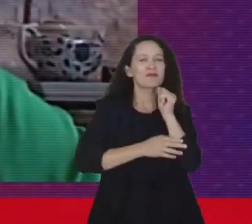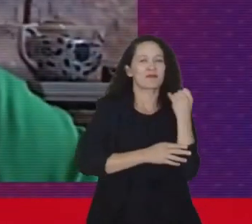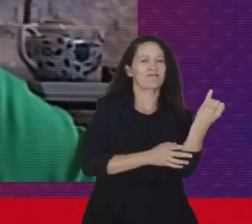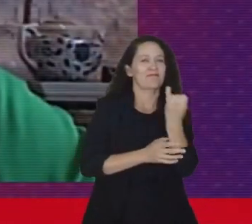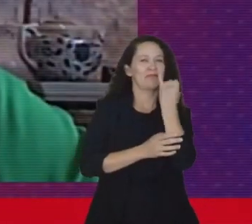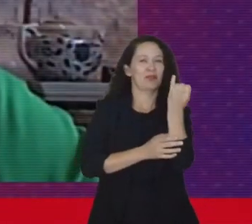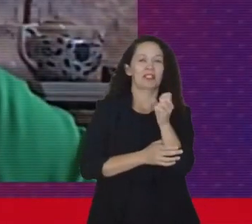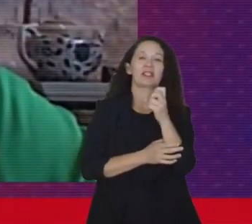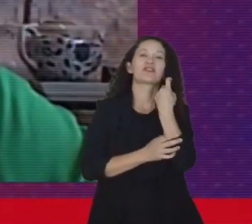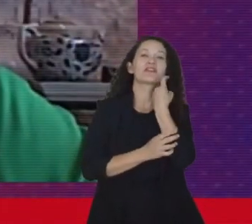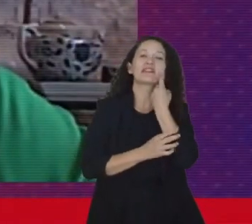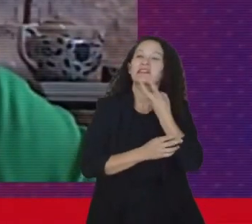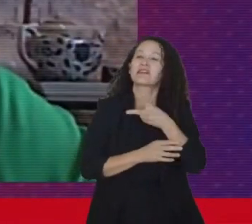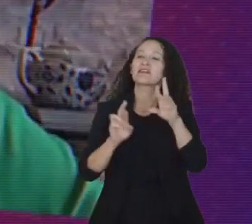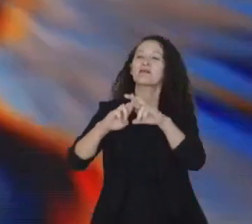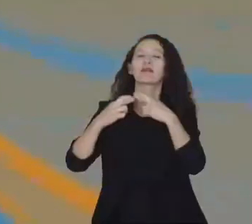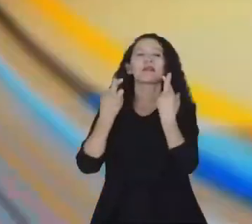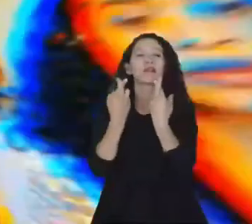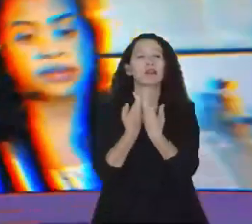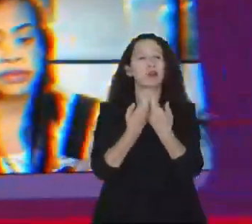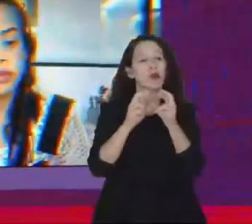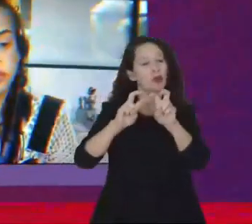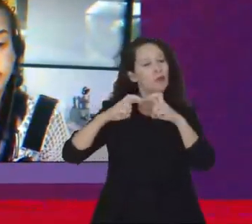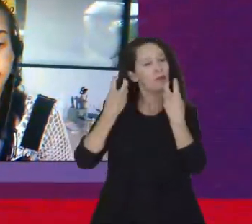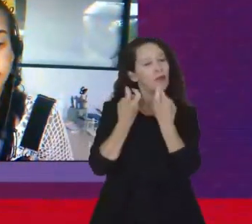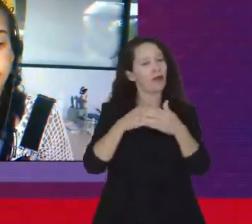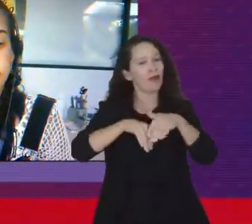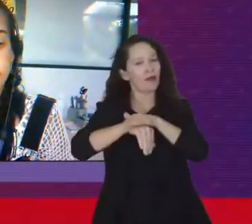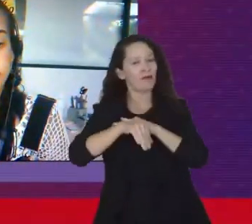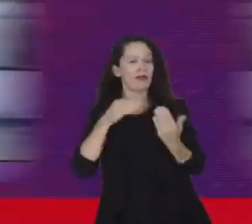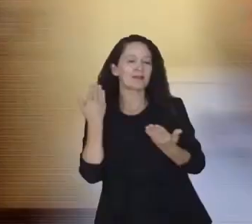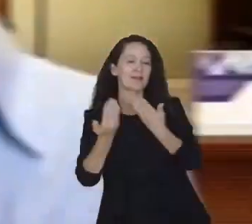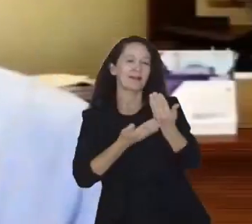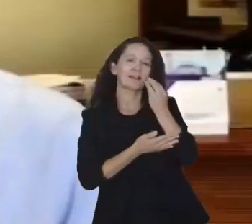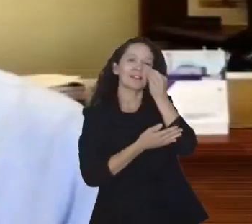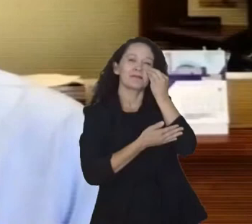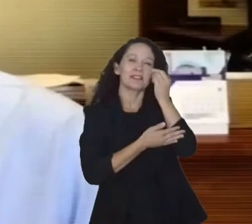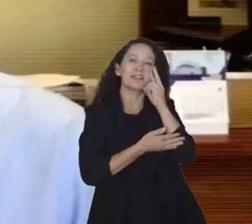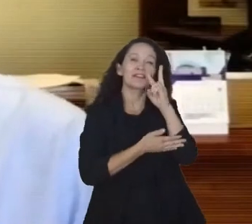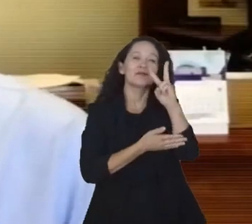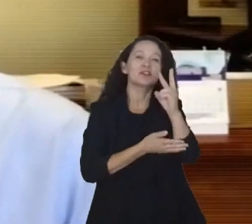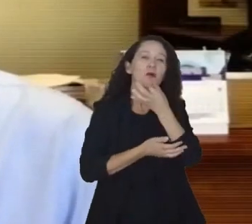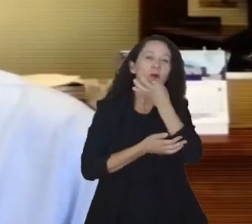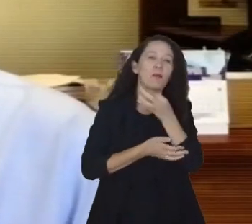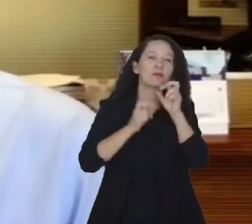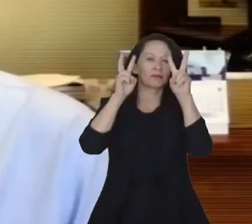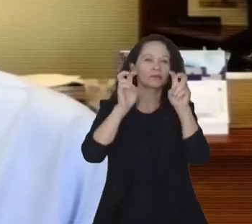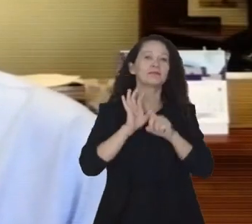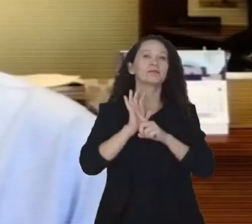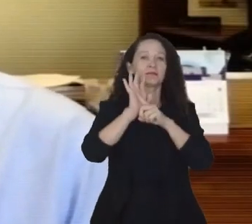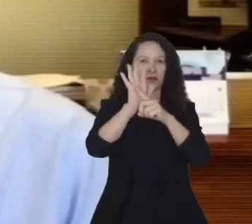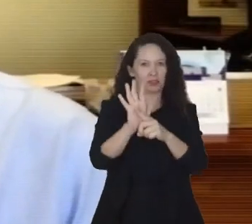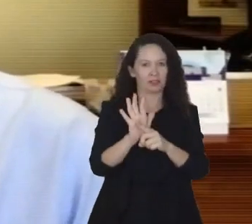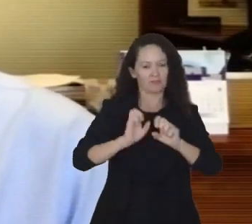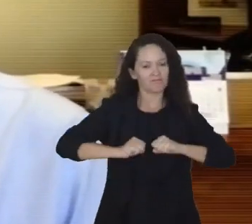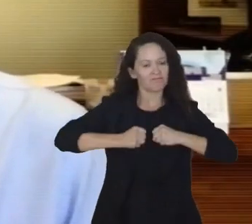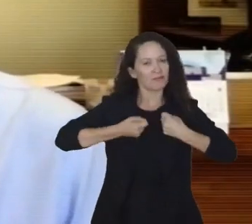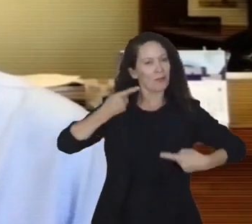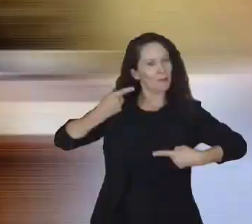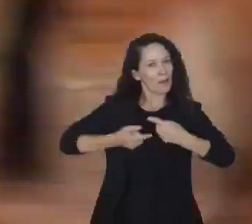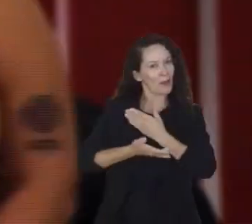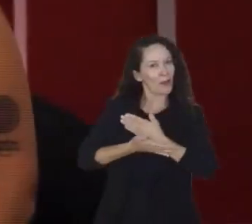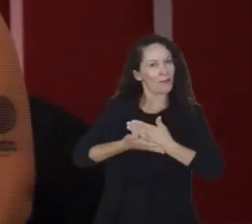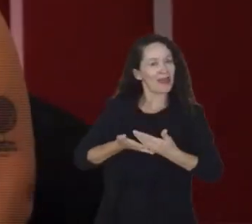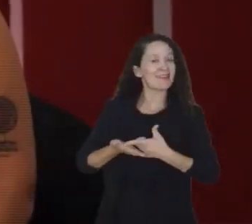Às sextas-feiras, elas se reúnem em uma roda de conversa para trocar experiências e visões sobre o assunto. E para mostrar que engajamento político